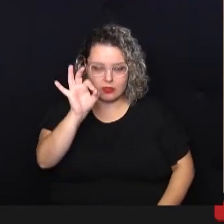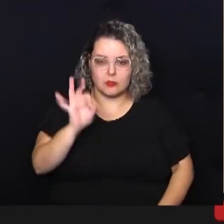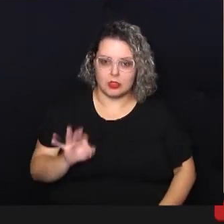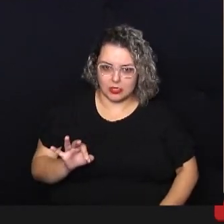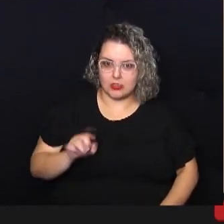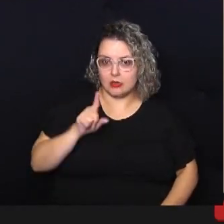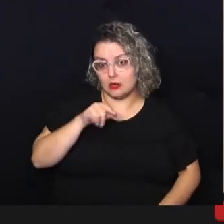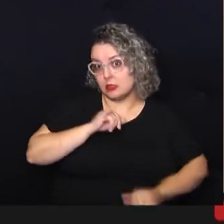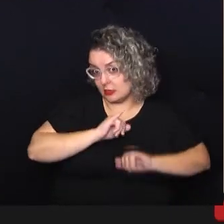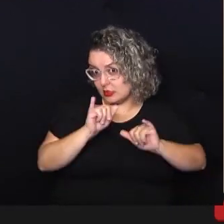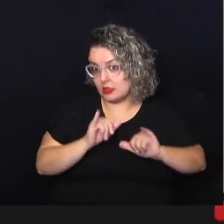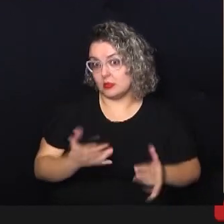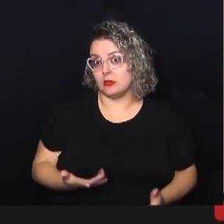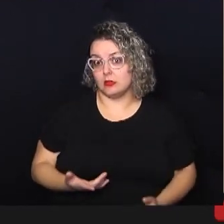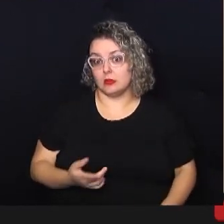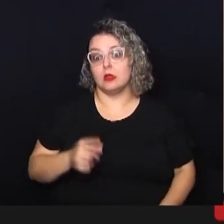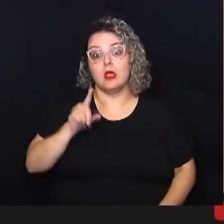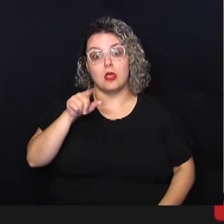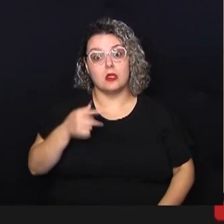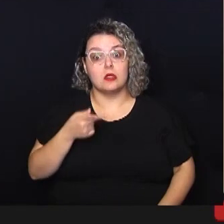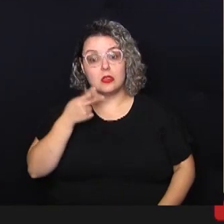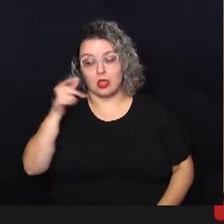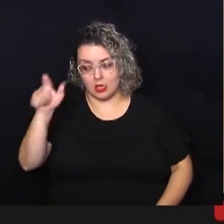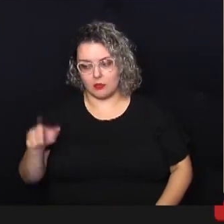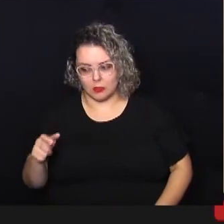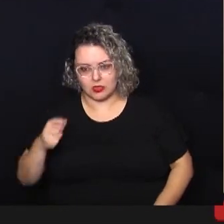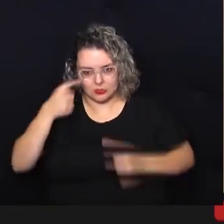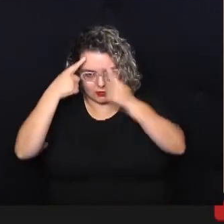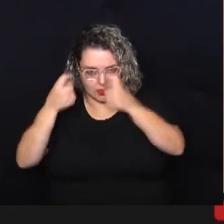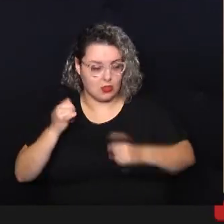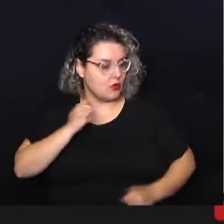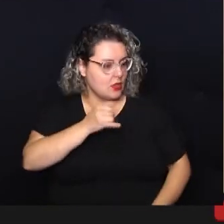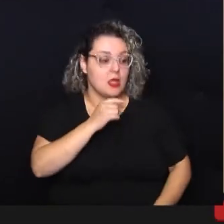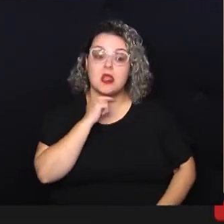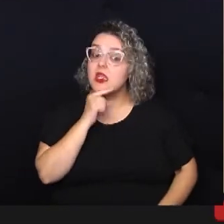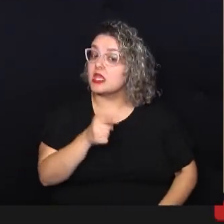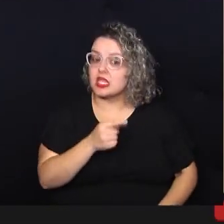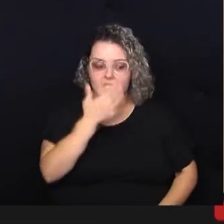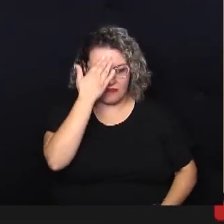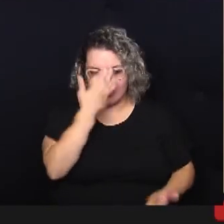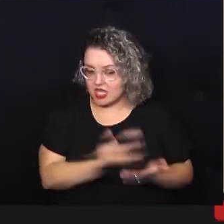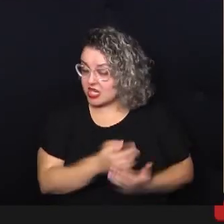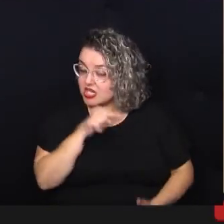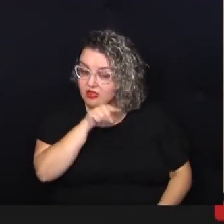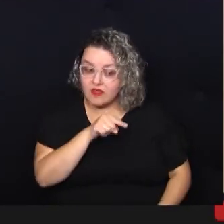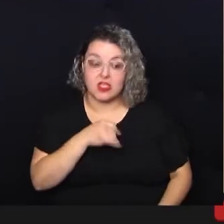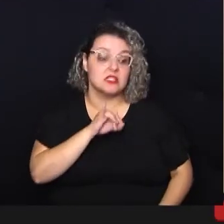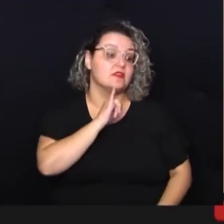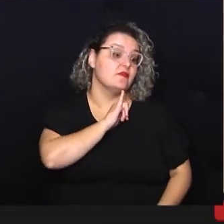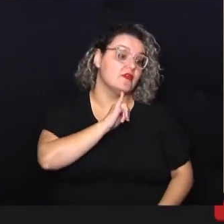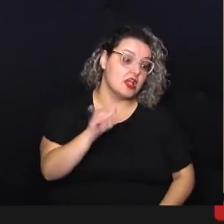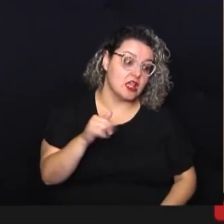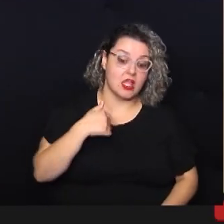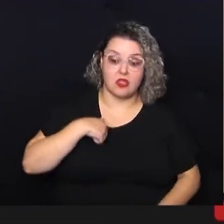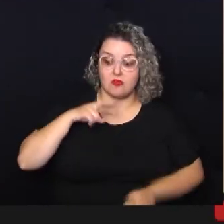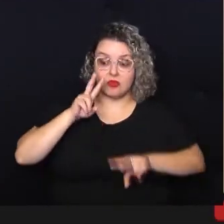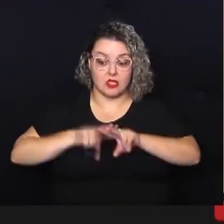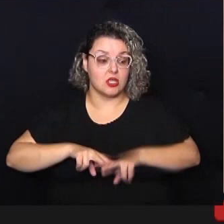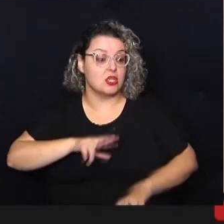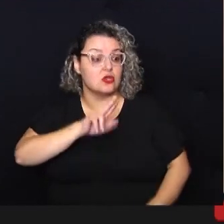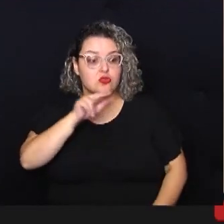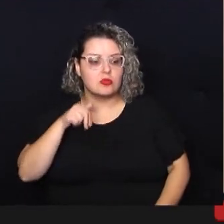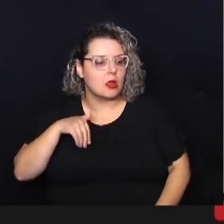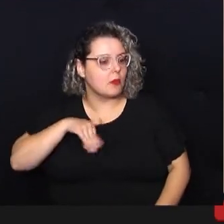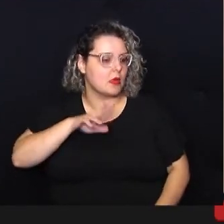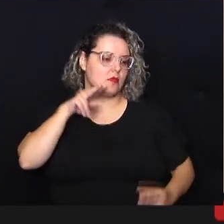são notificados? Então, e aí ele fala: você não vai contar, ninguém vai acreditar em você. Se você contar, você é preso, a gente nunca vai ver. Se